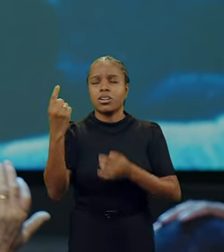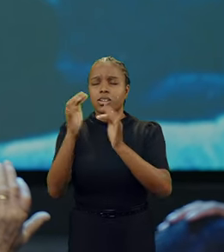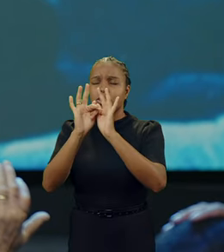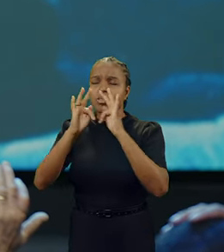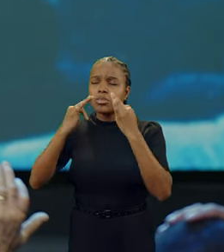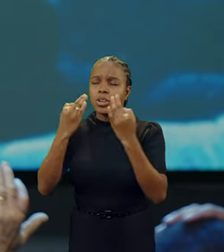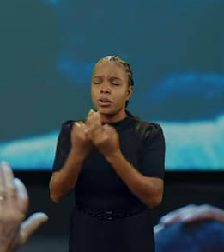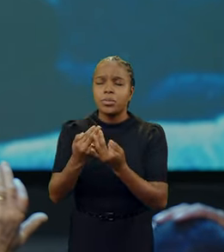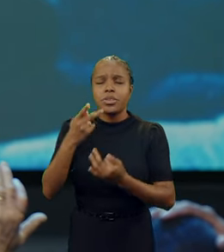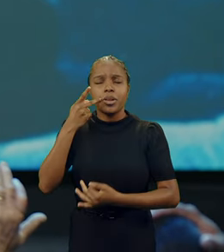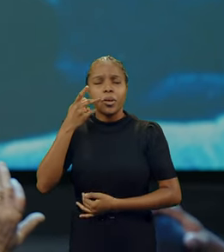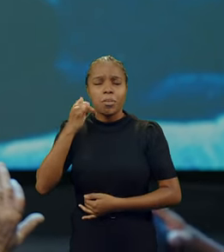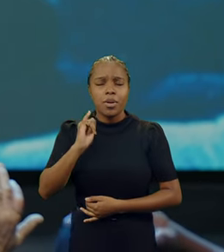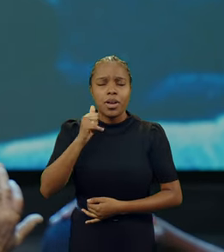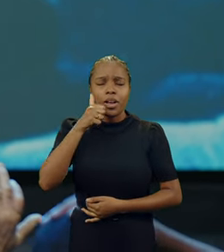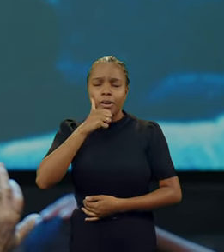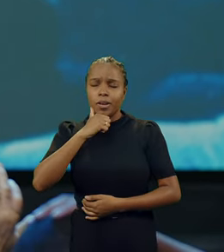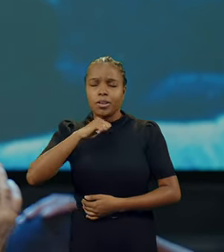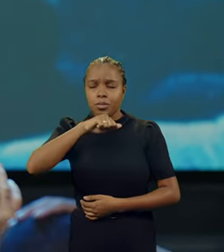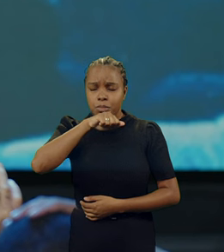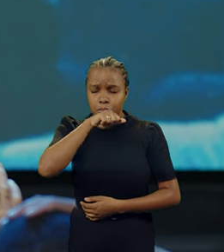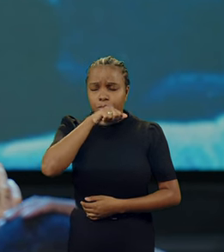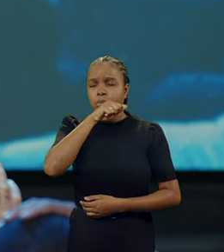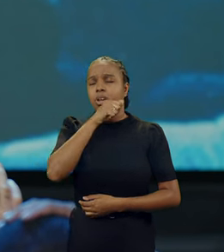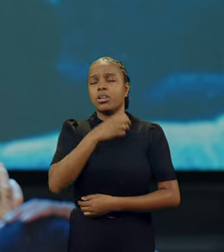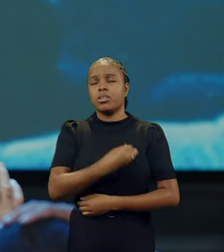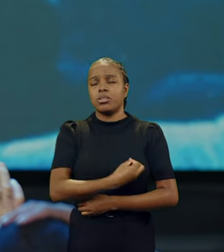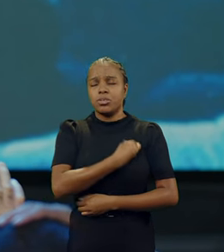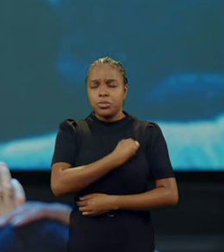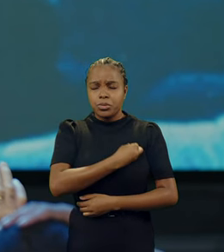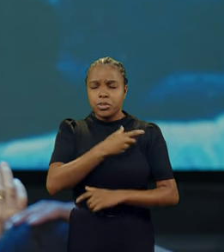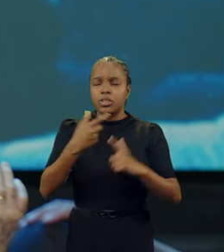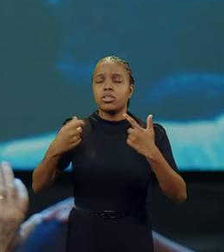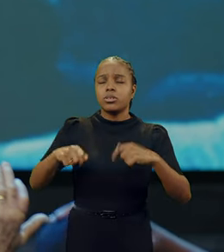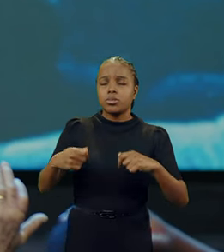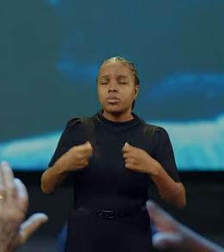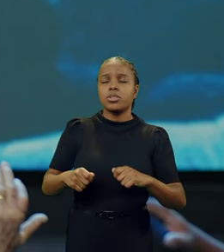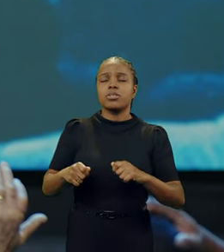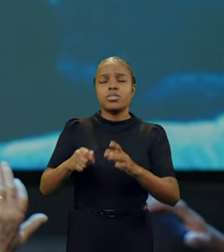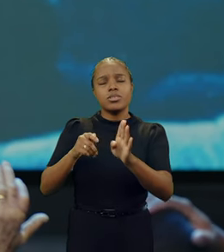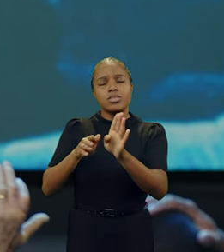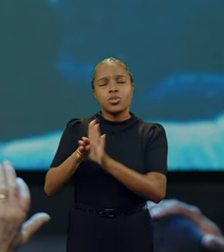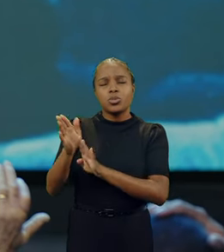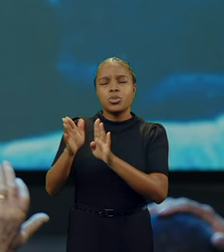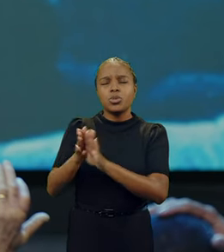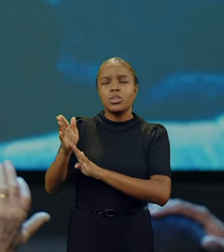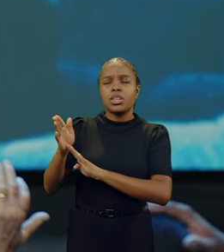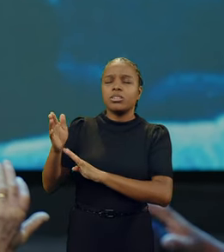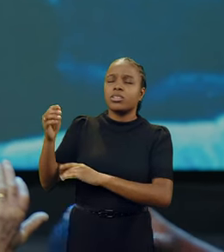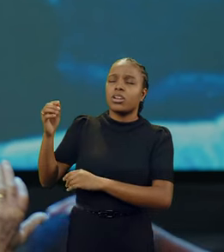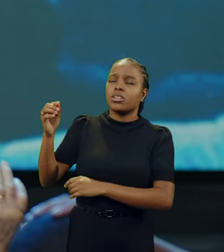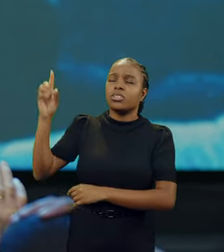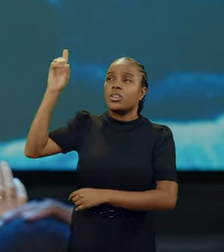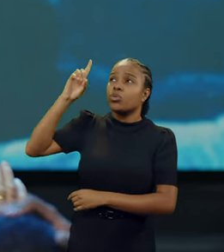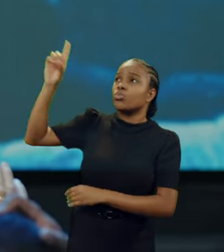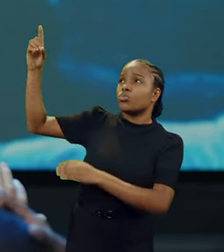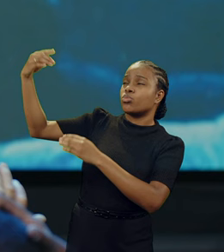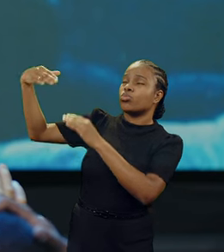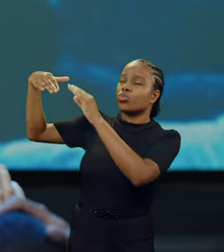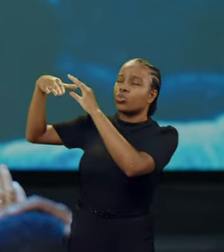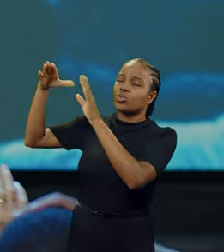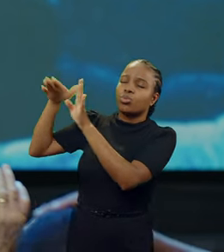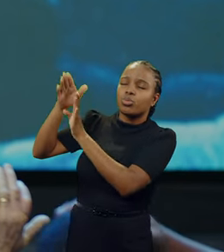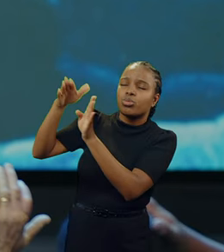cada pai, a cada mãe, a cada vida que precisa de uma orientação, de uma ajuda, de um